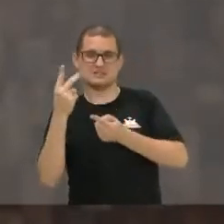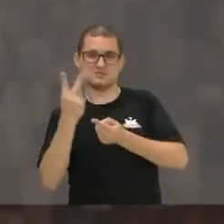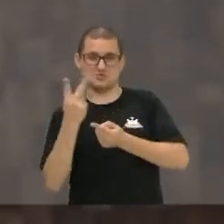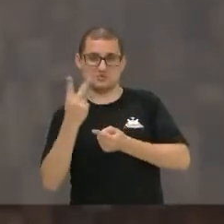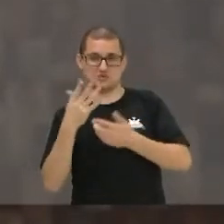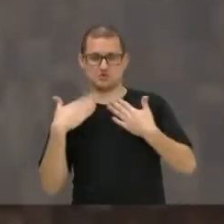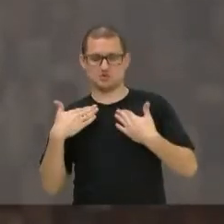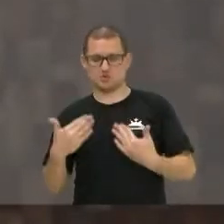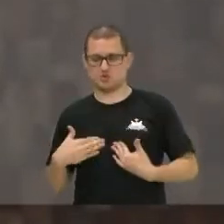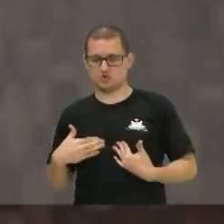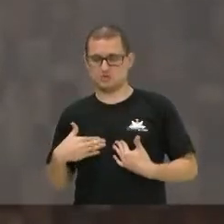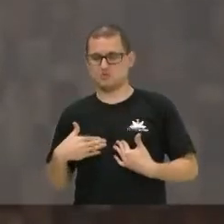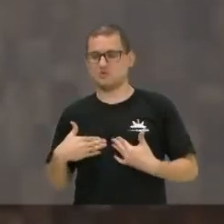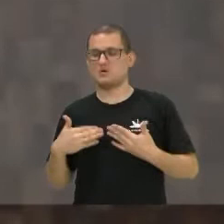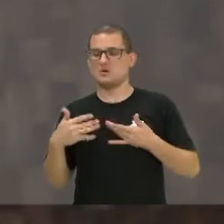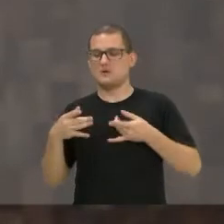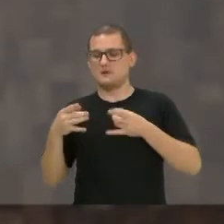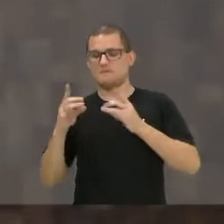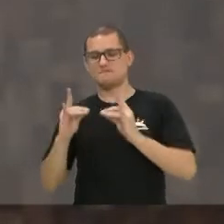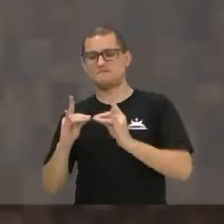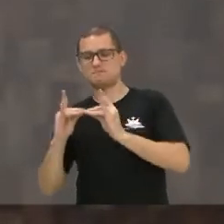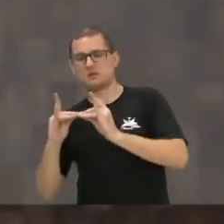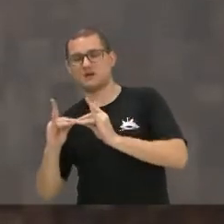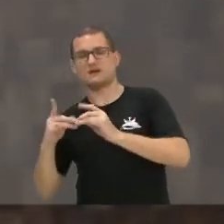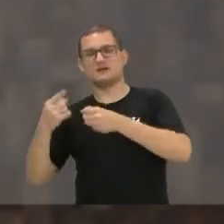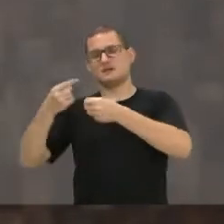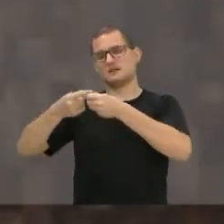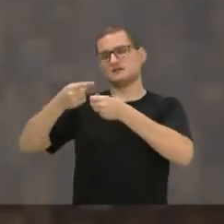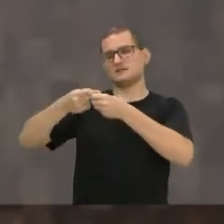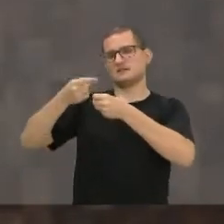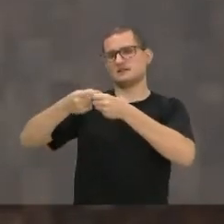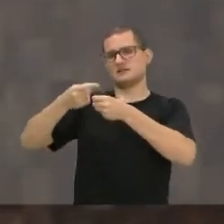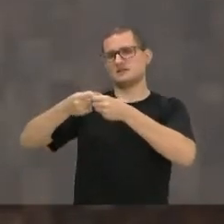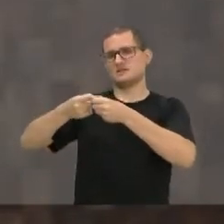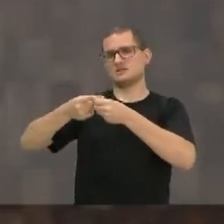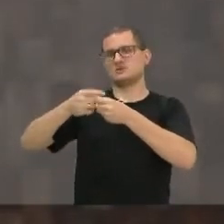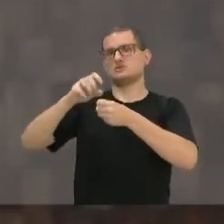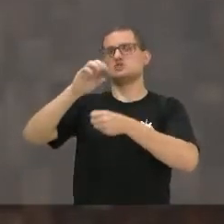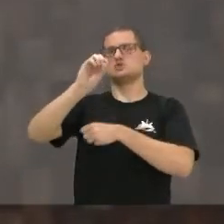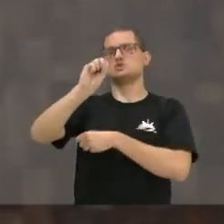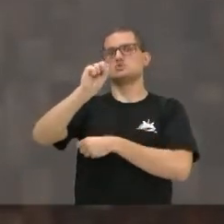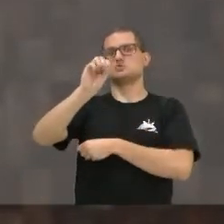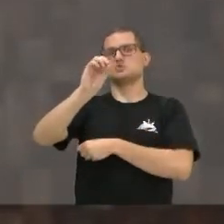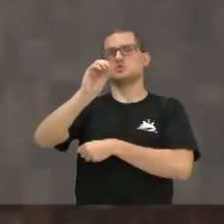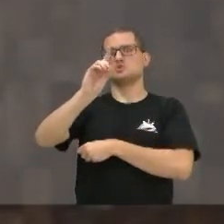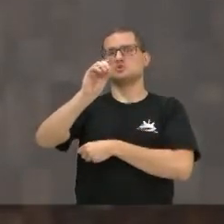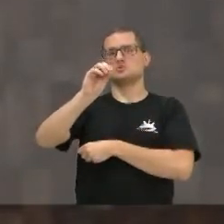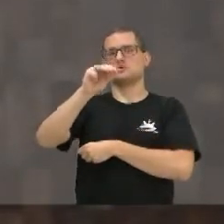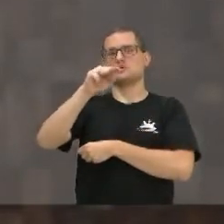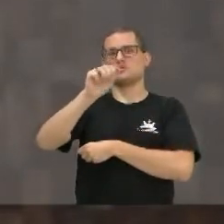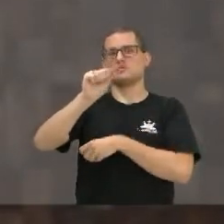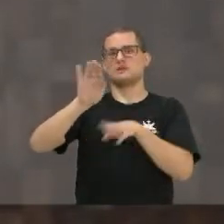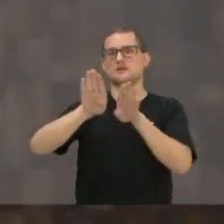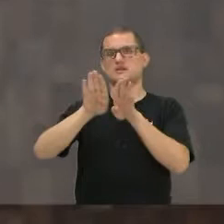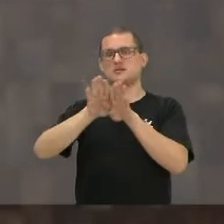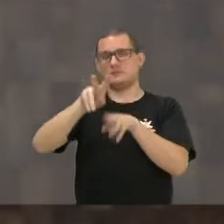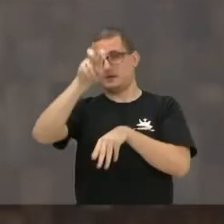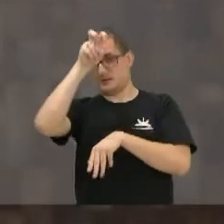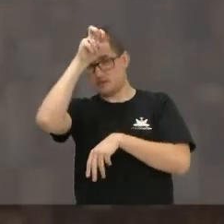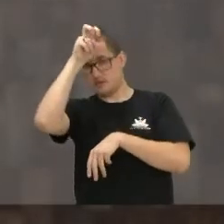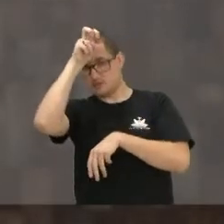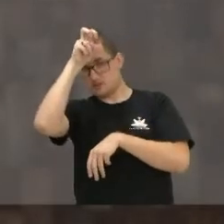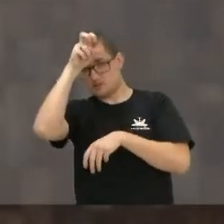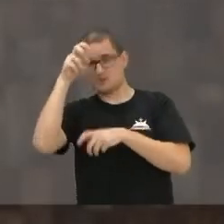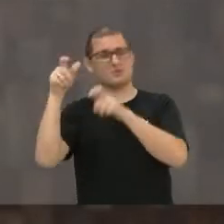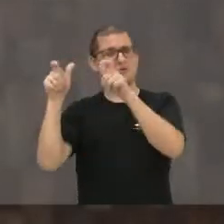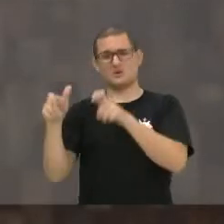que se chama simbolicamente e sodoma e egito onde também o senhor delas foi